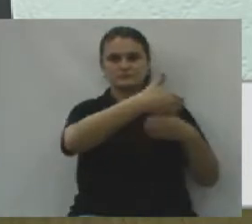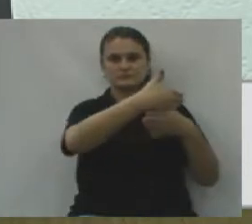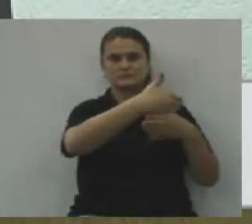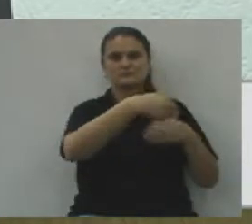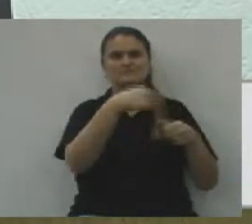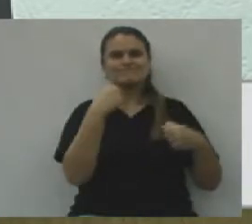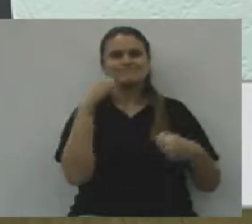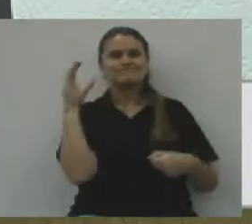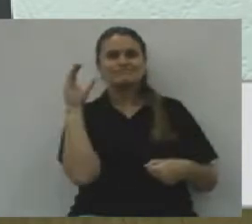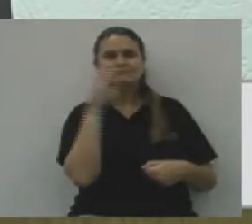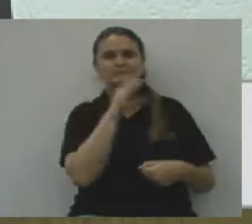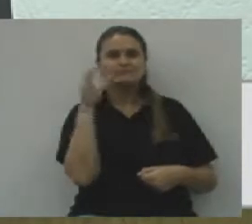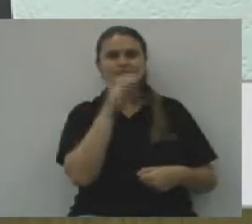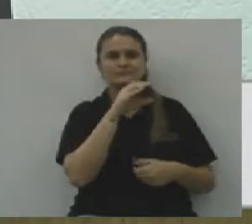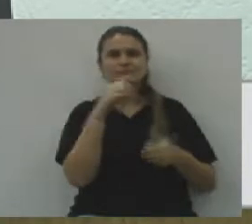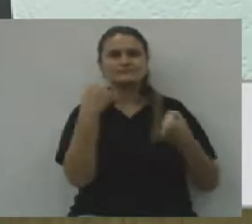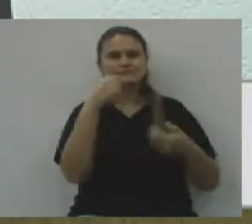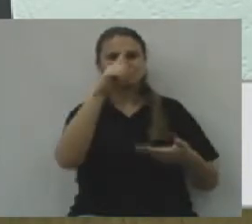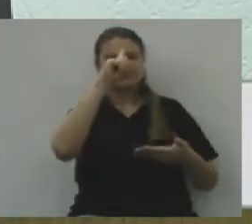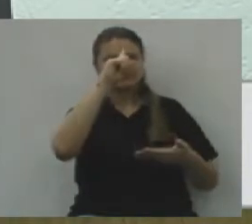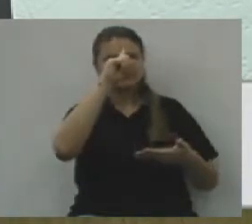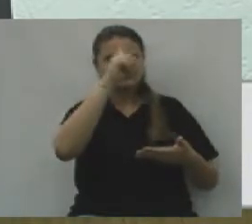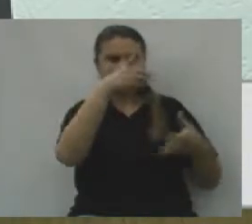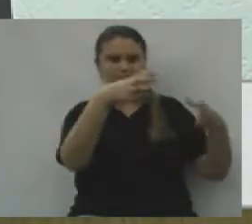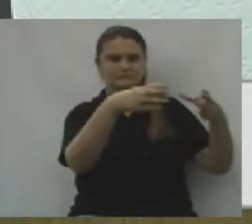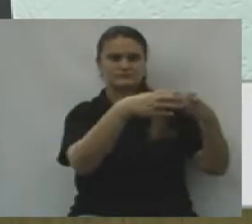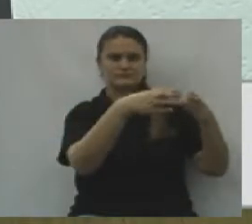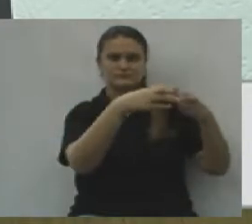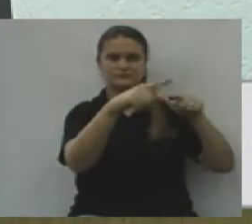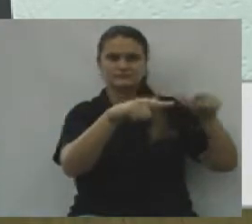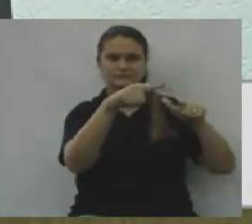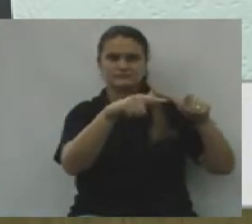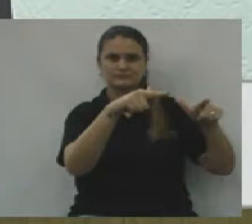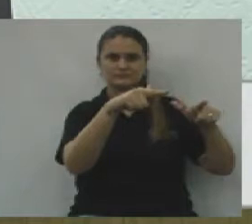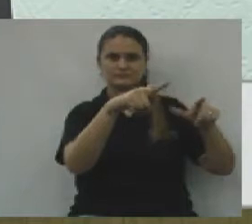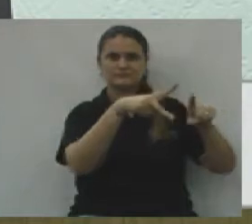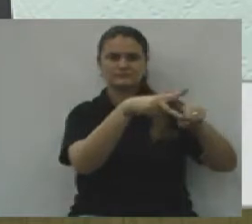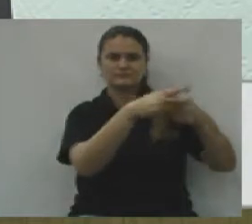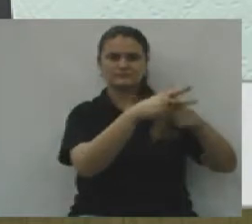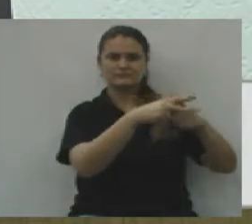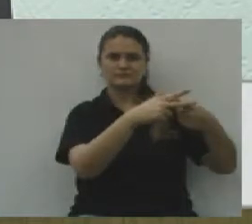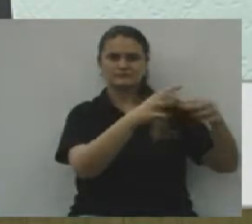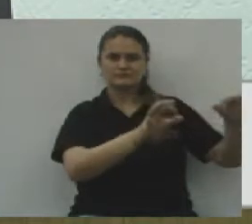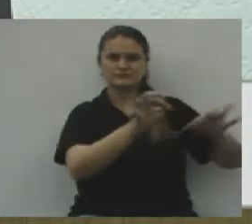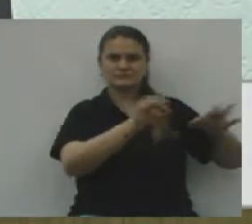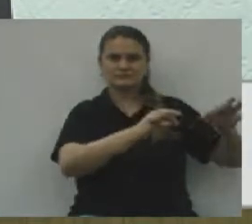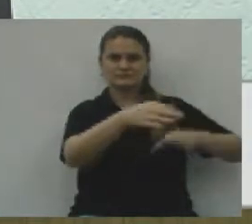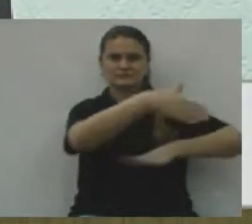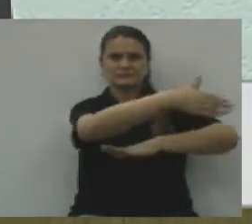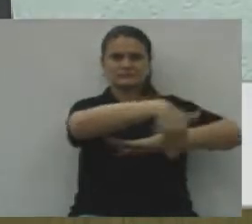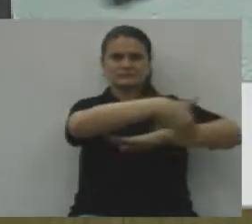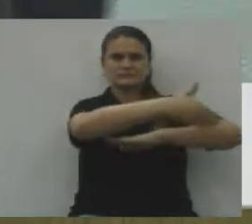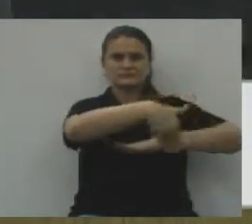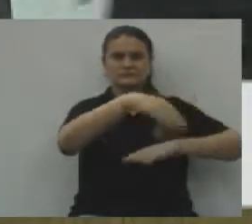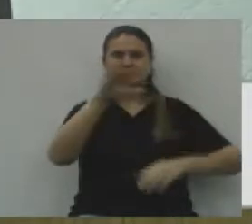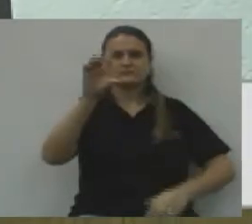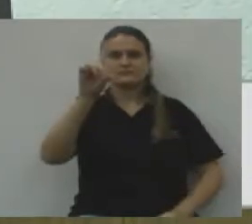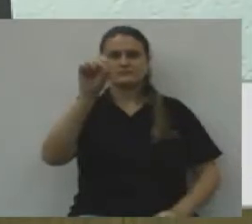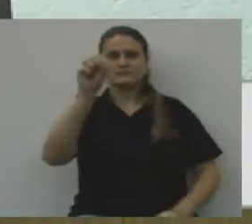o mais breve possível, envie uma equipe para realizar a manutenção das ruas dos